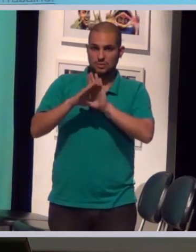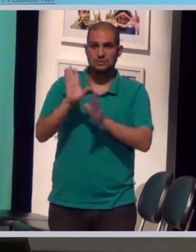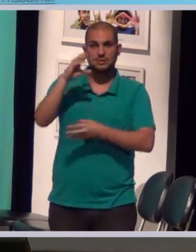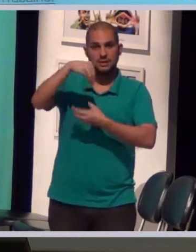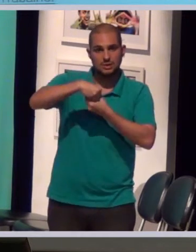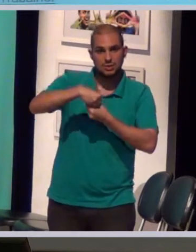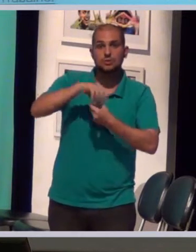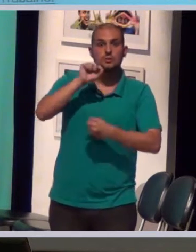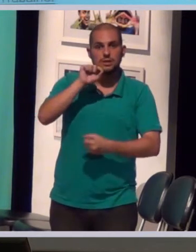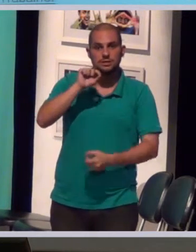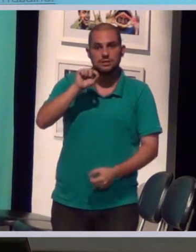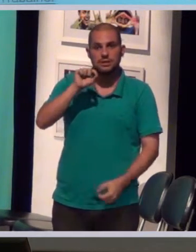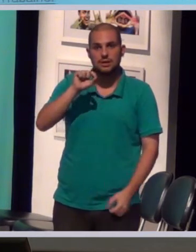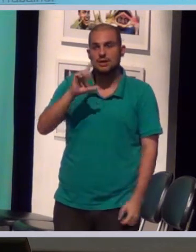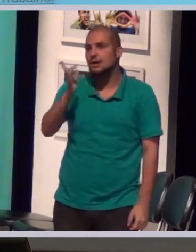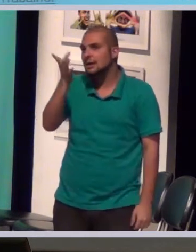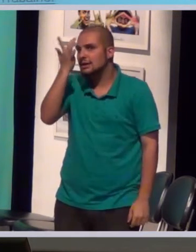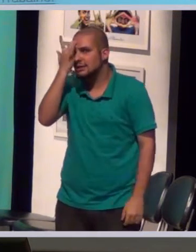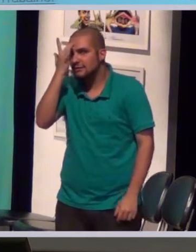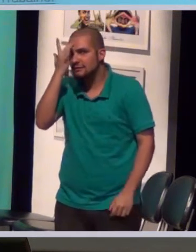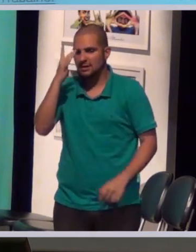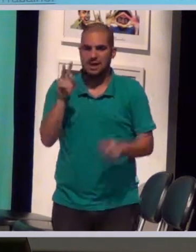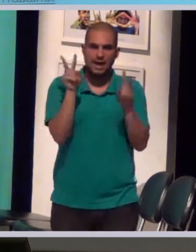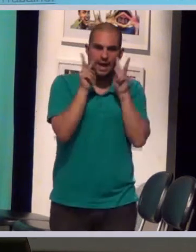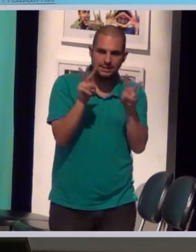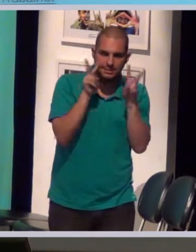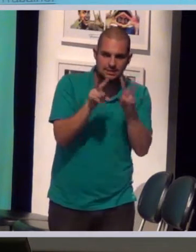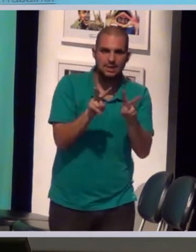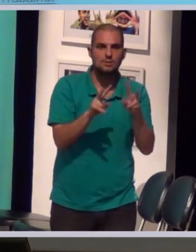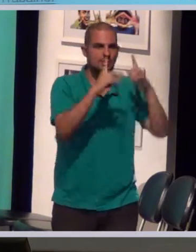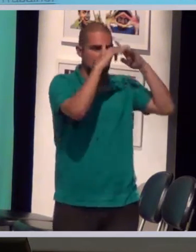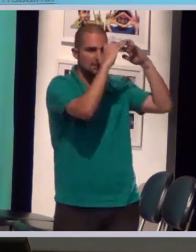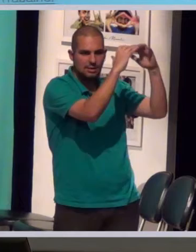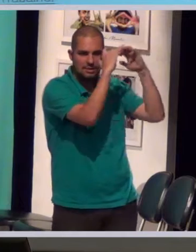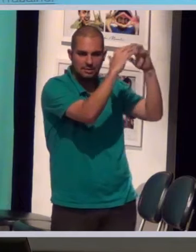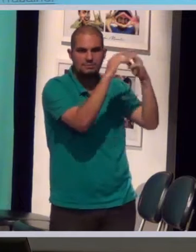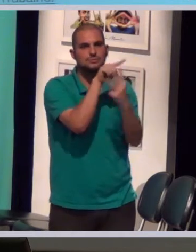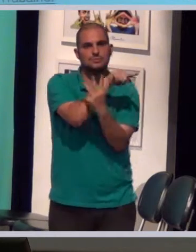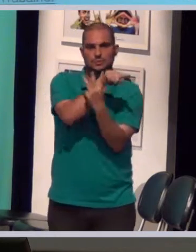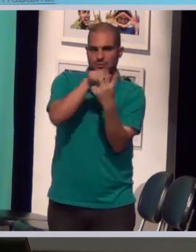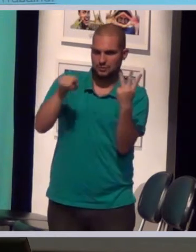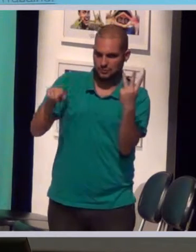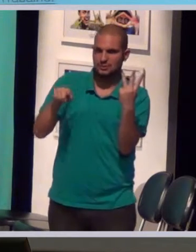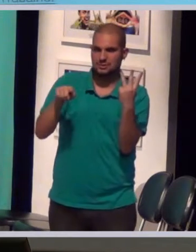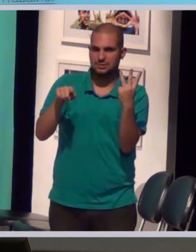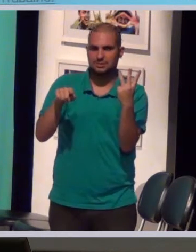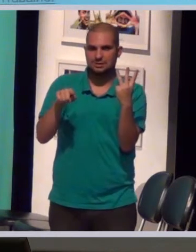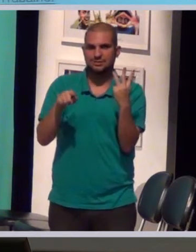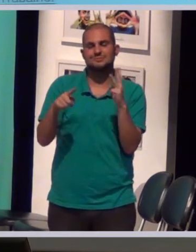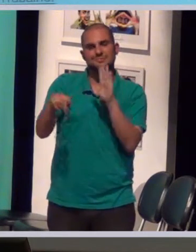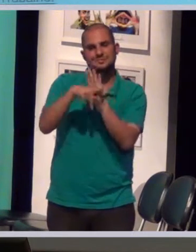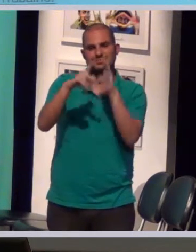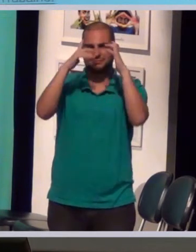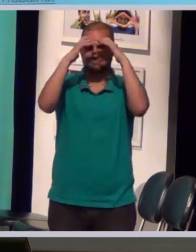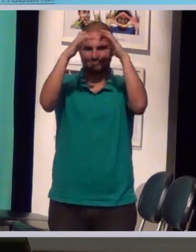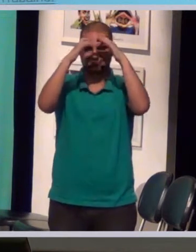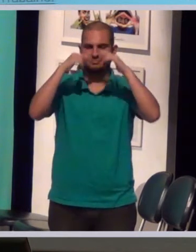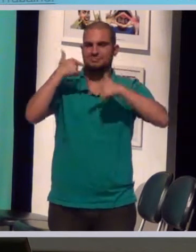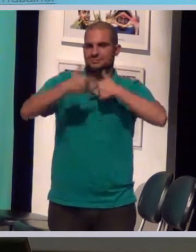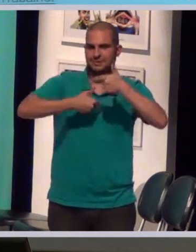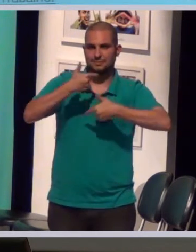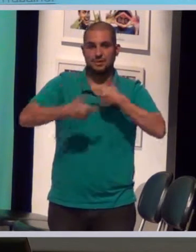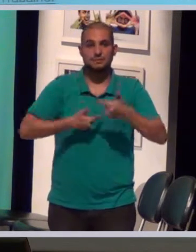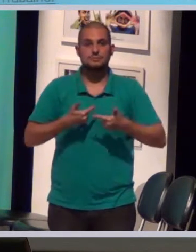agrega memória, atenção e raciocínio, sabe? Envolve essas 3 funções cognitivas simultaneamente. E